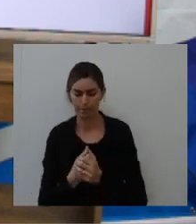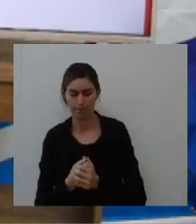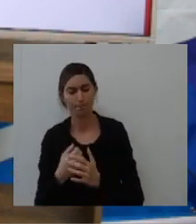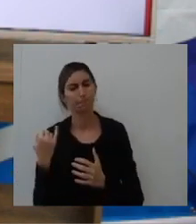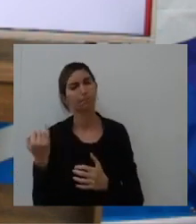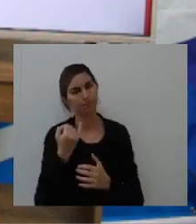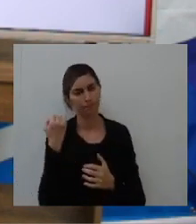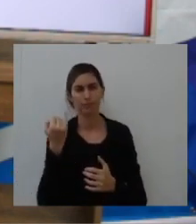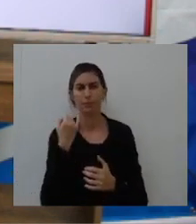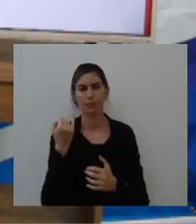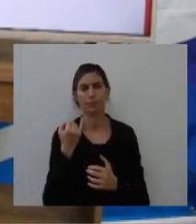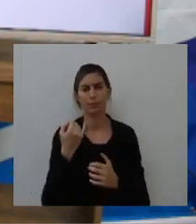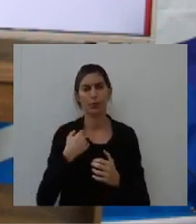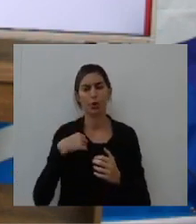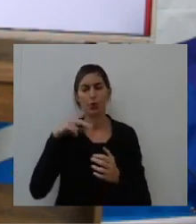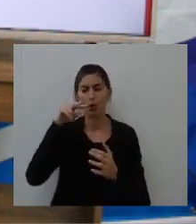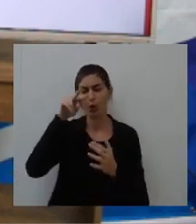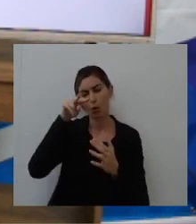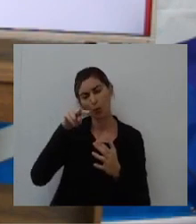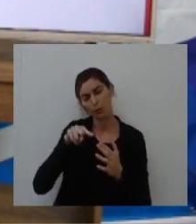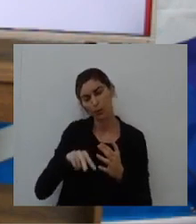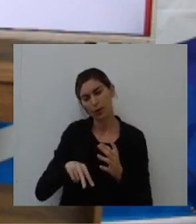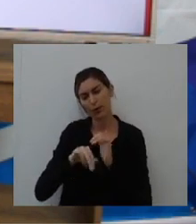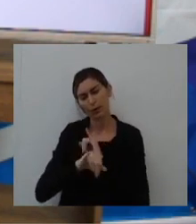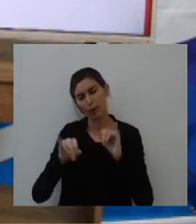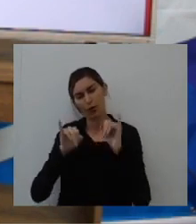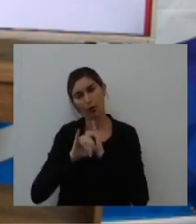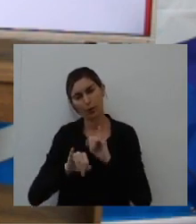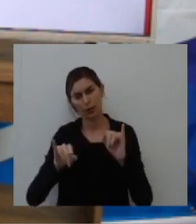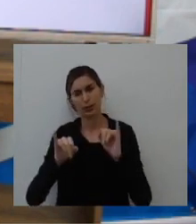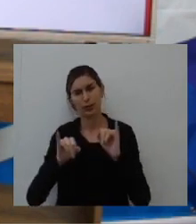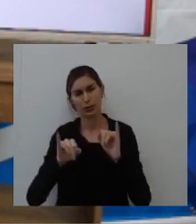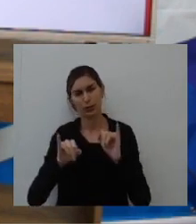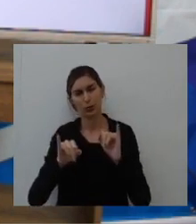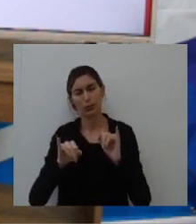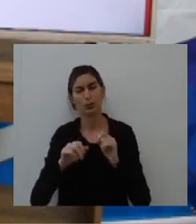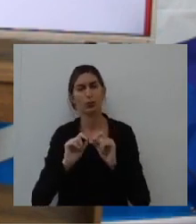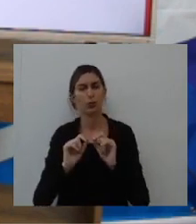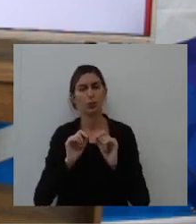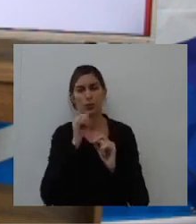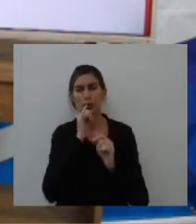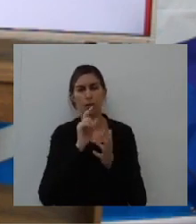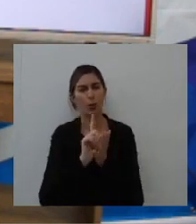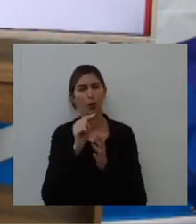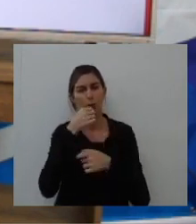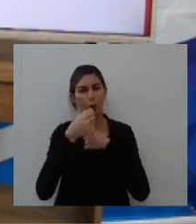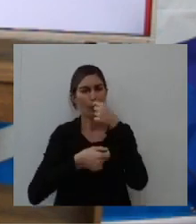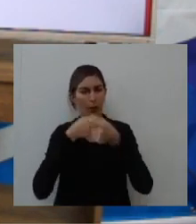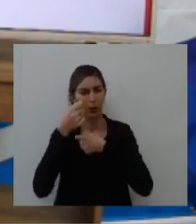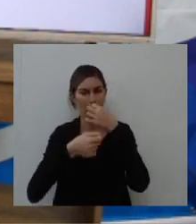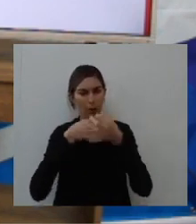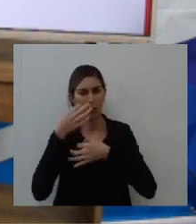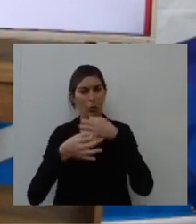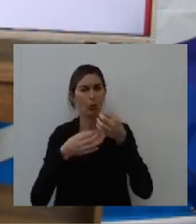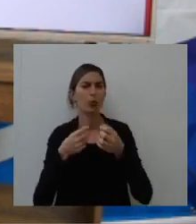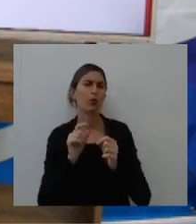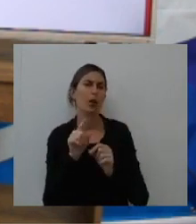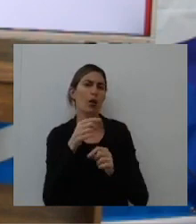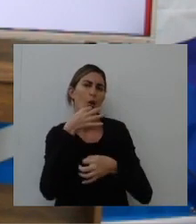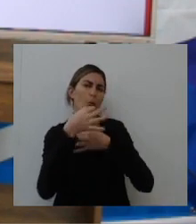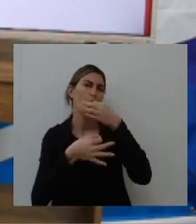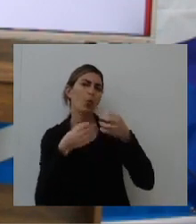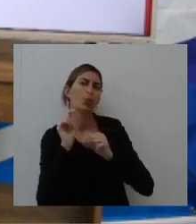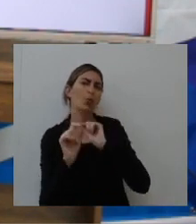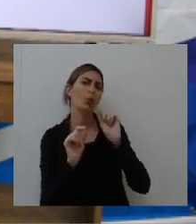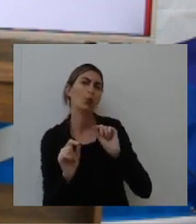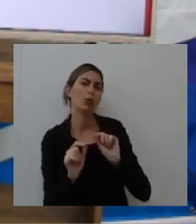muito importante. Eu vou dando uma observada nas informações implícitas. Por exemplo, se for um artigo de opinião, que argumentos que ela usou?